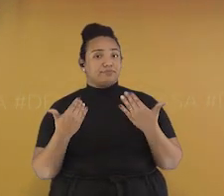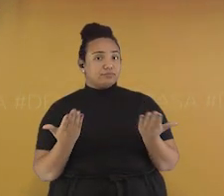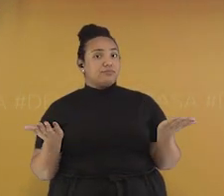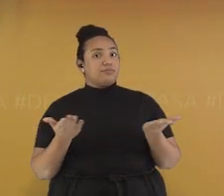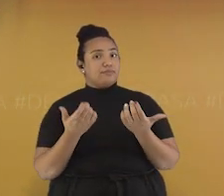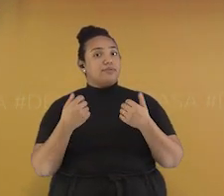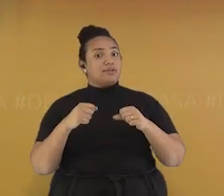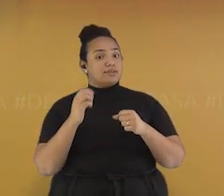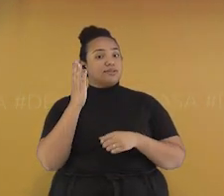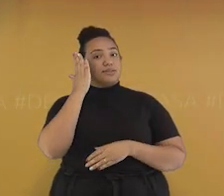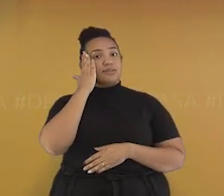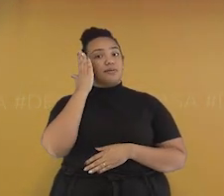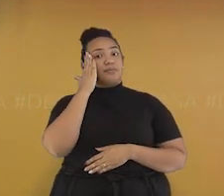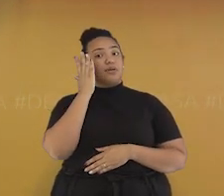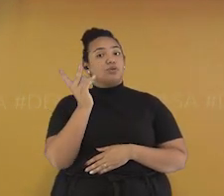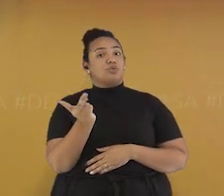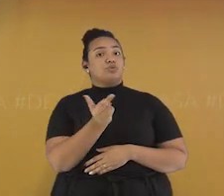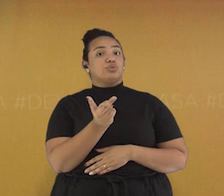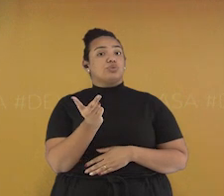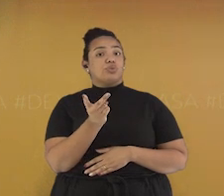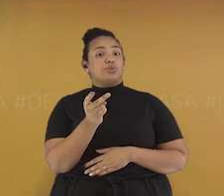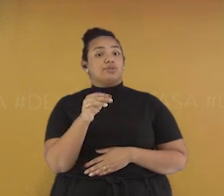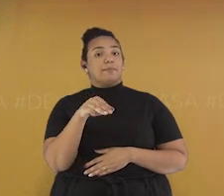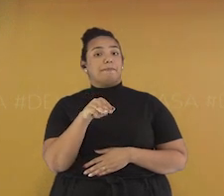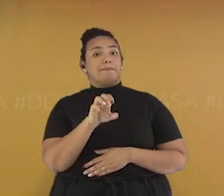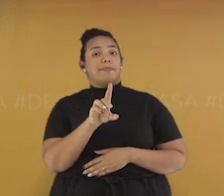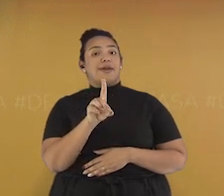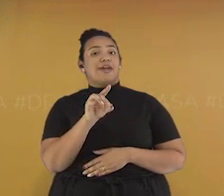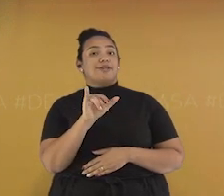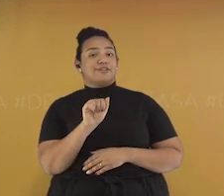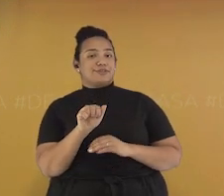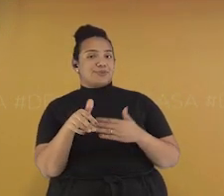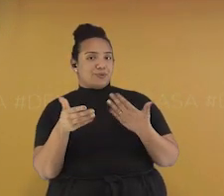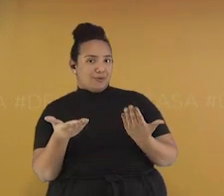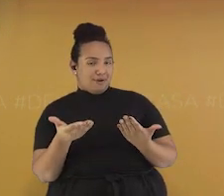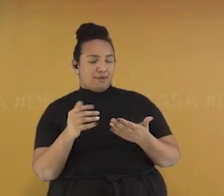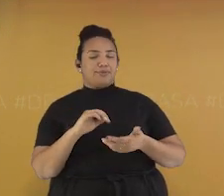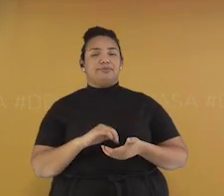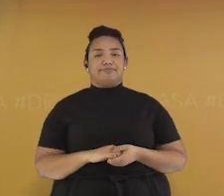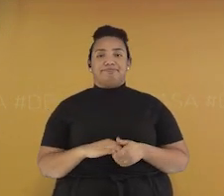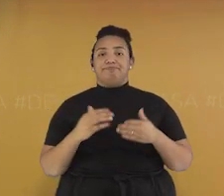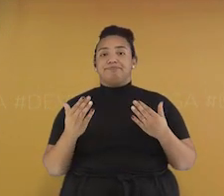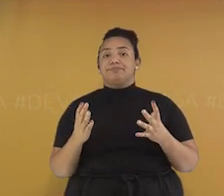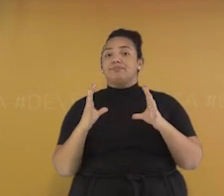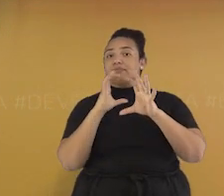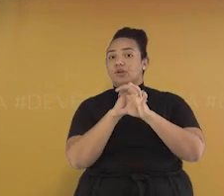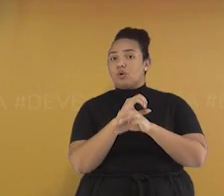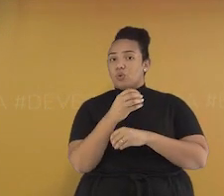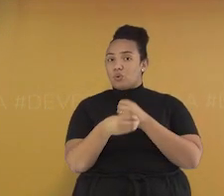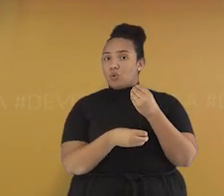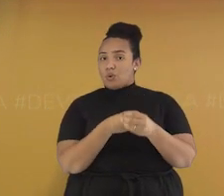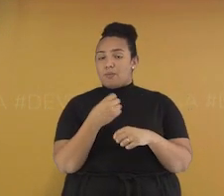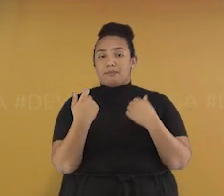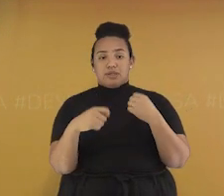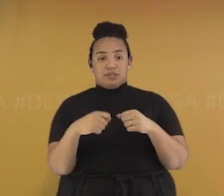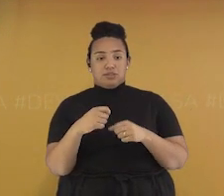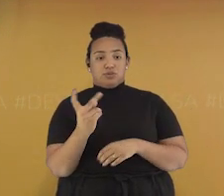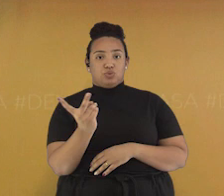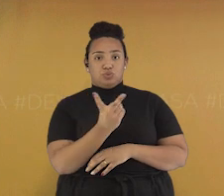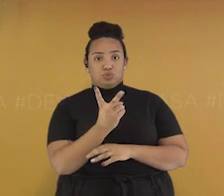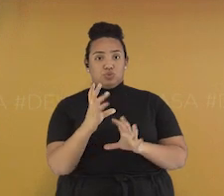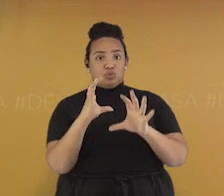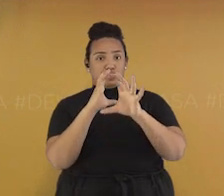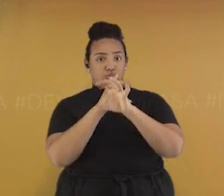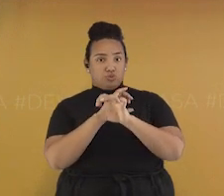Logo, temos que tirar a média desses dois valores. Para calcular a média, devemos